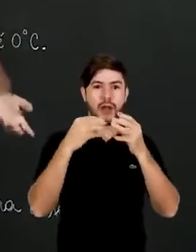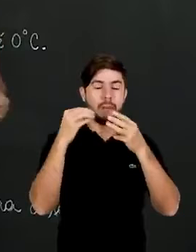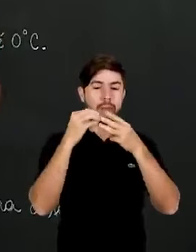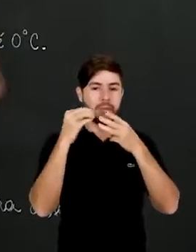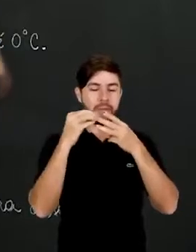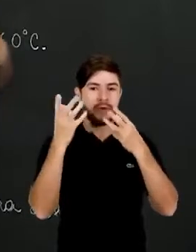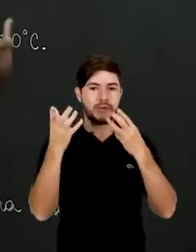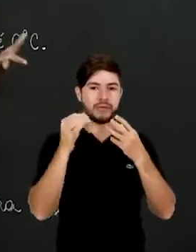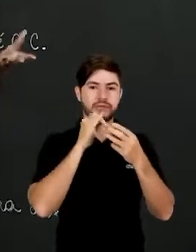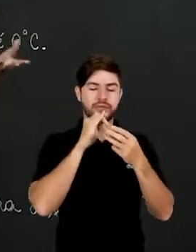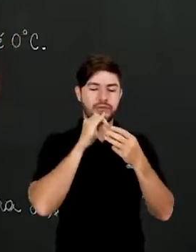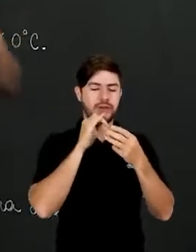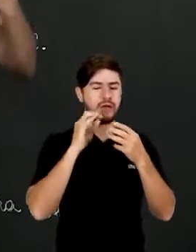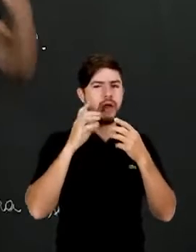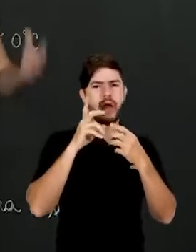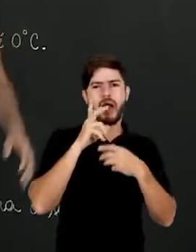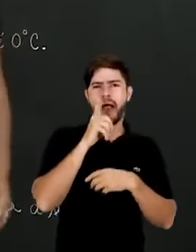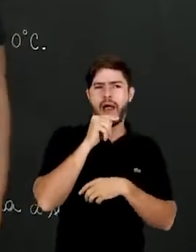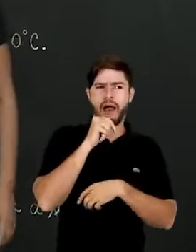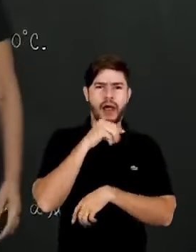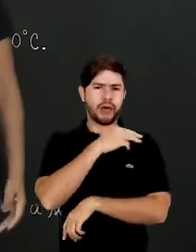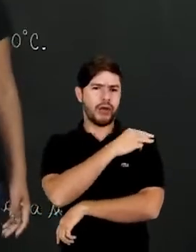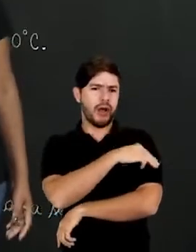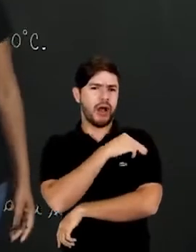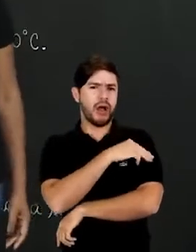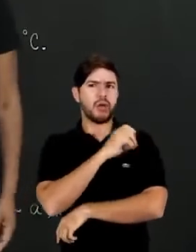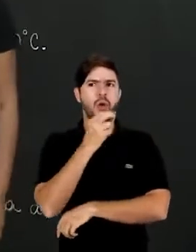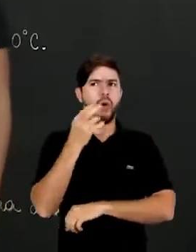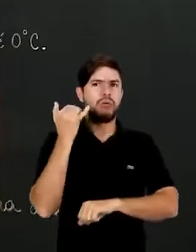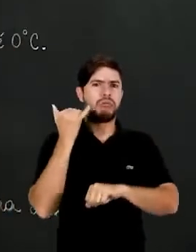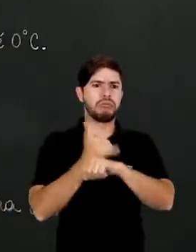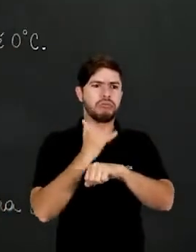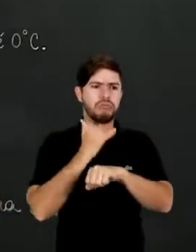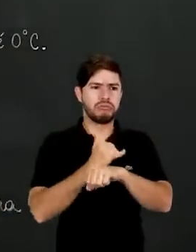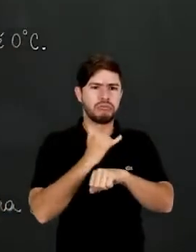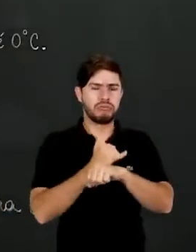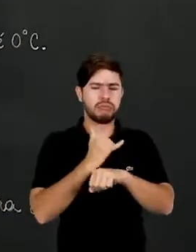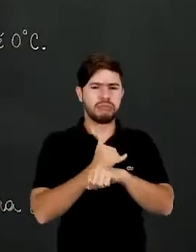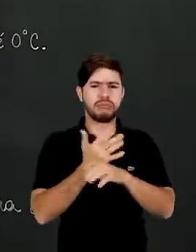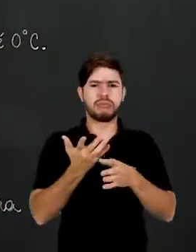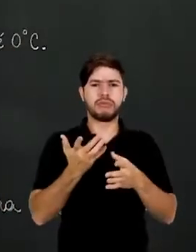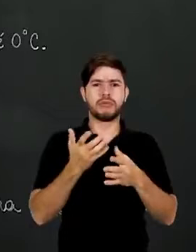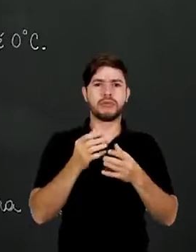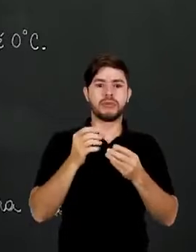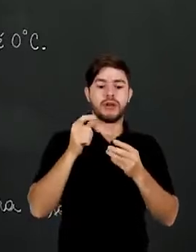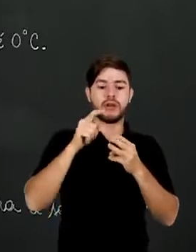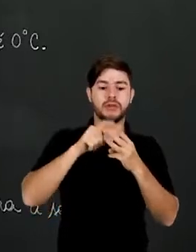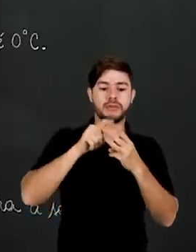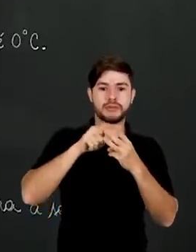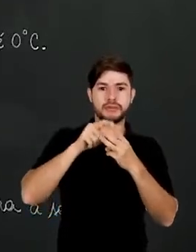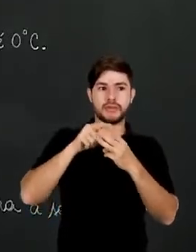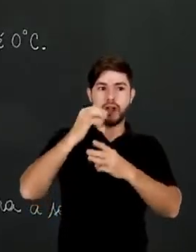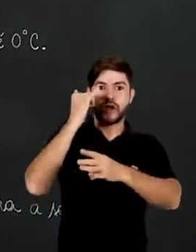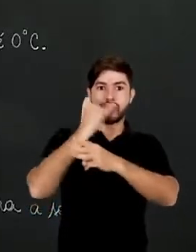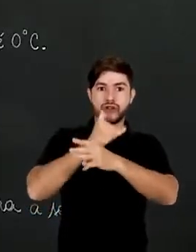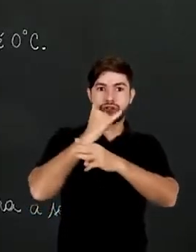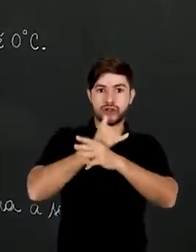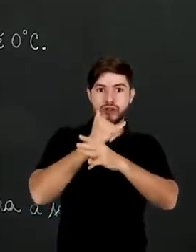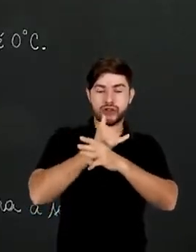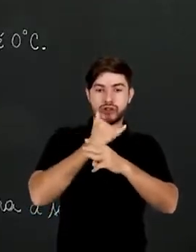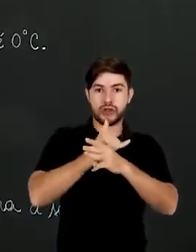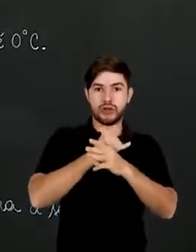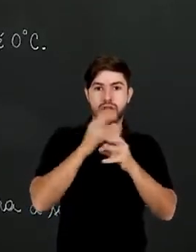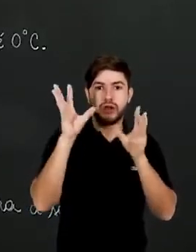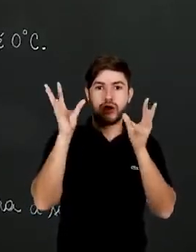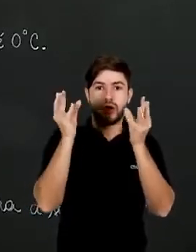seja água, ou álcool, ou um metal. No estado sólido, essas moléculas elas